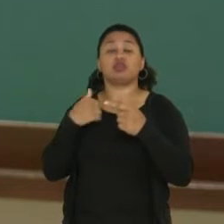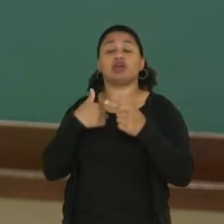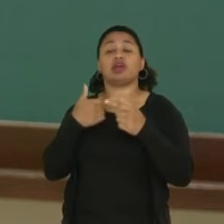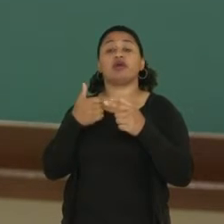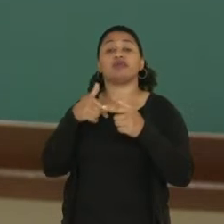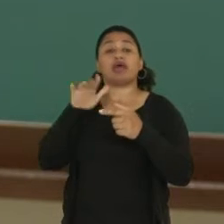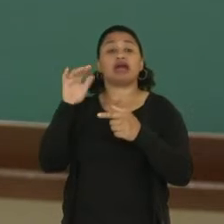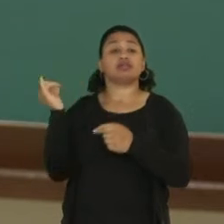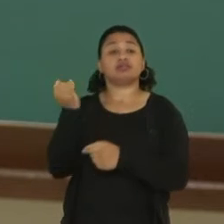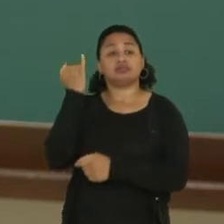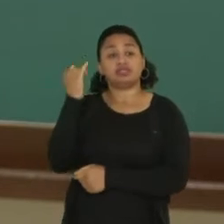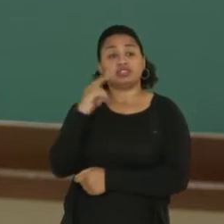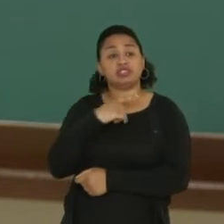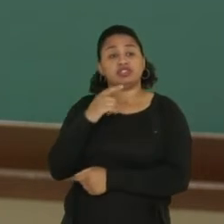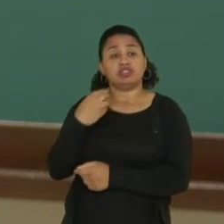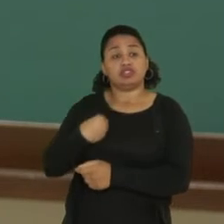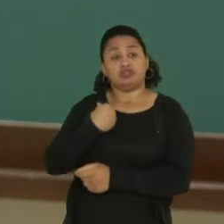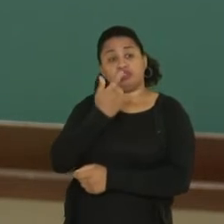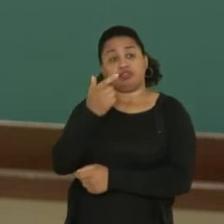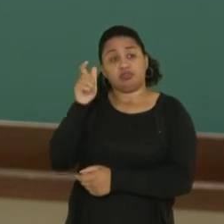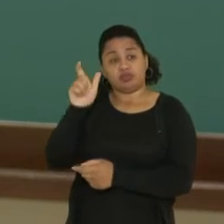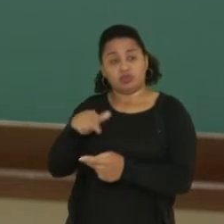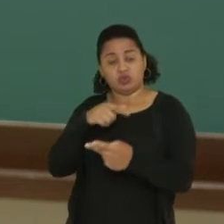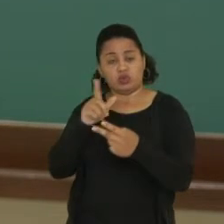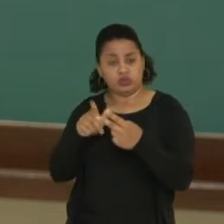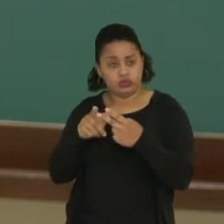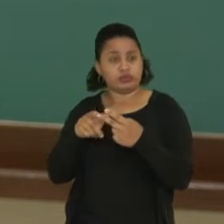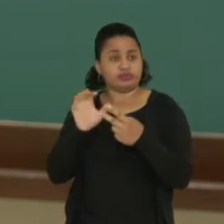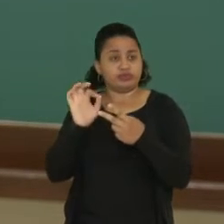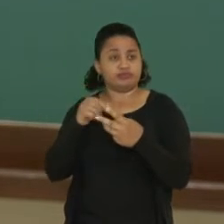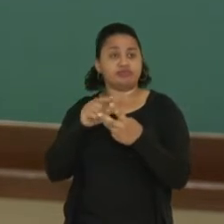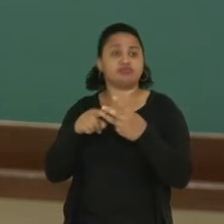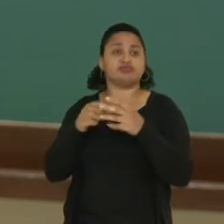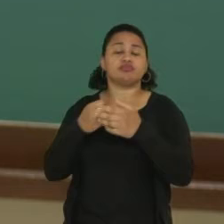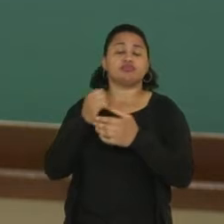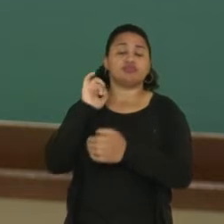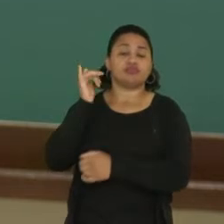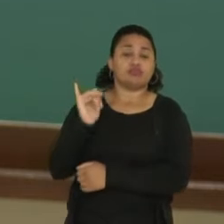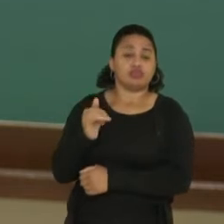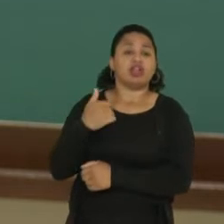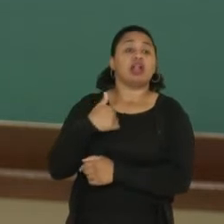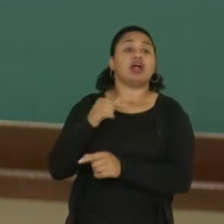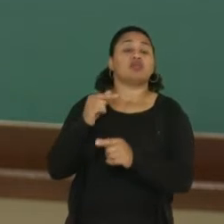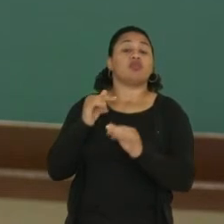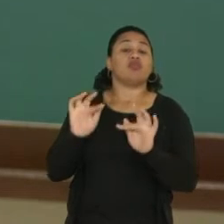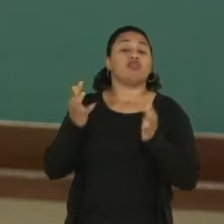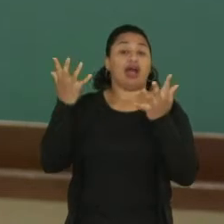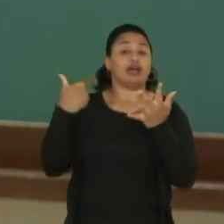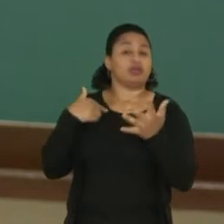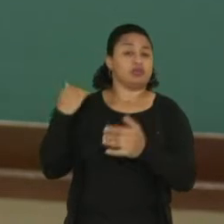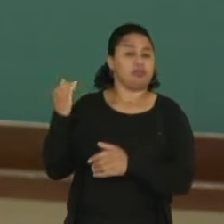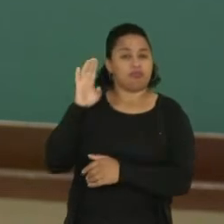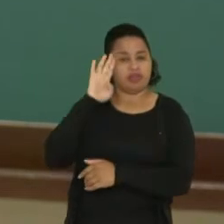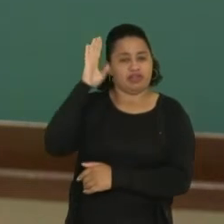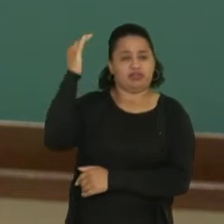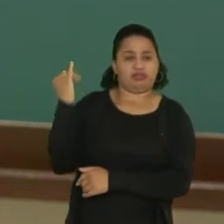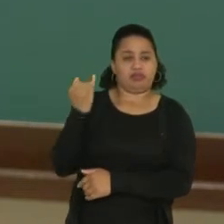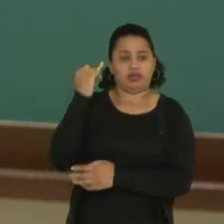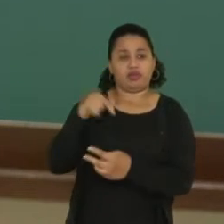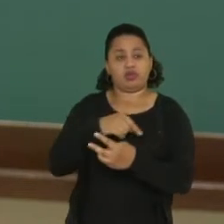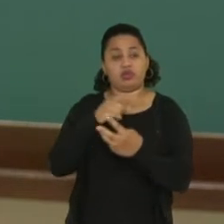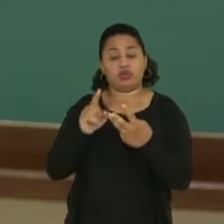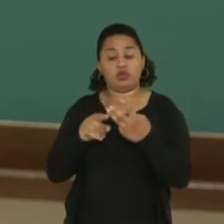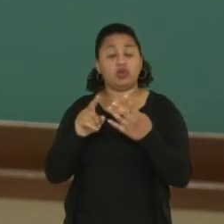mais relevantes da vida de alguém. Relato também os fatos marcantes e, por último,